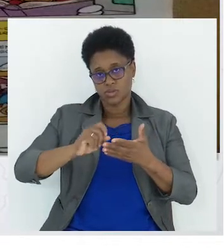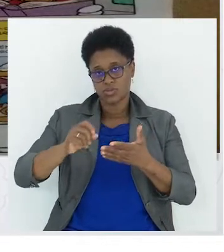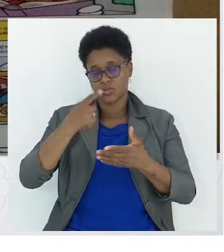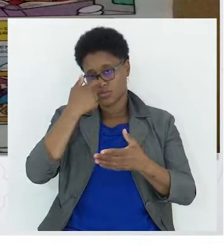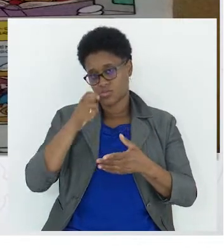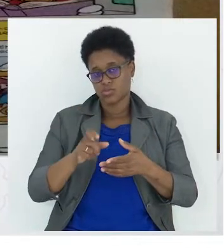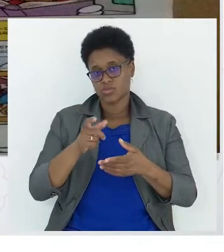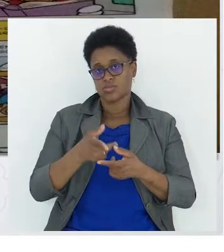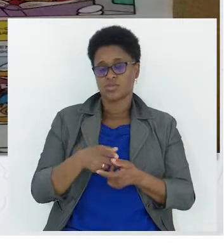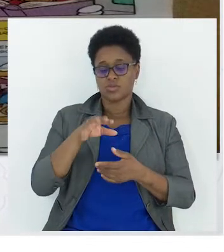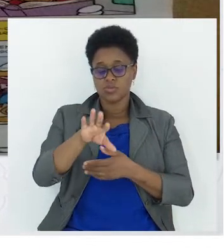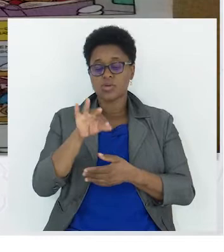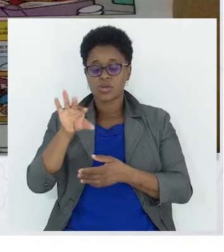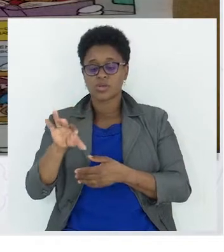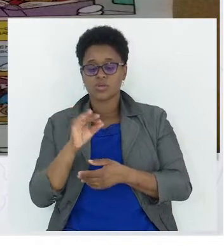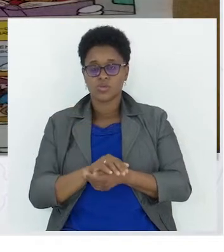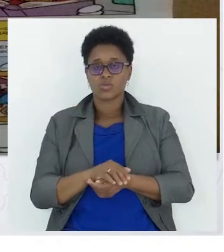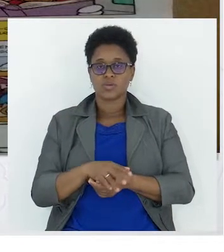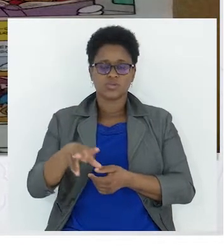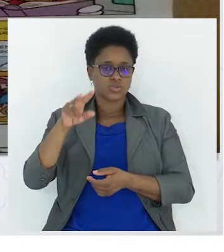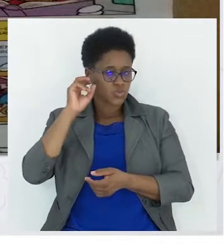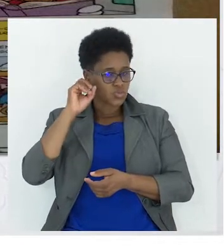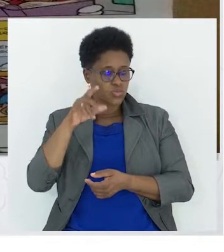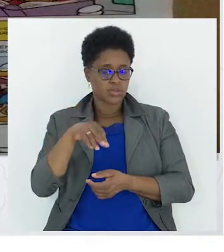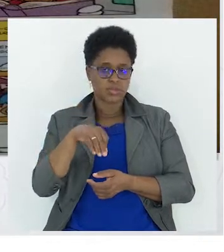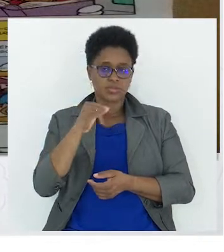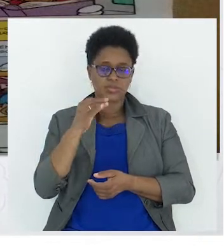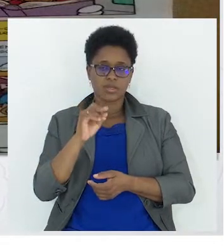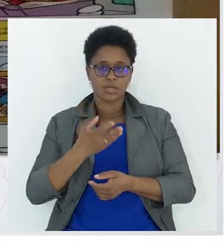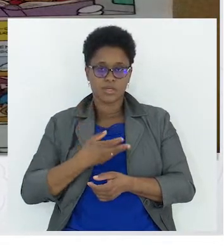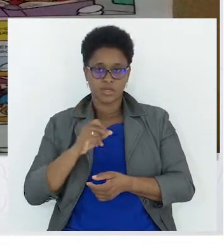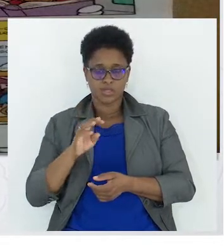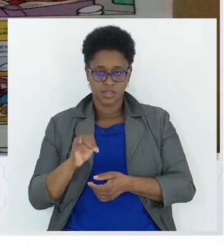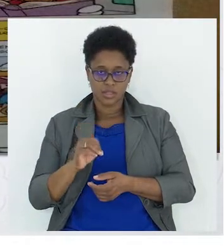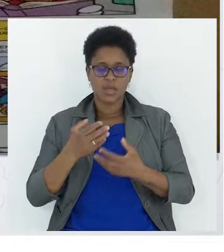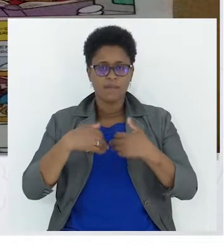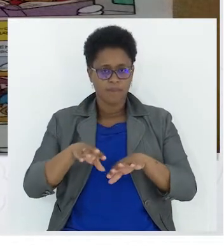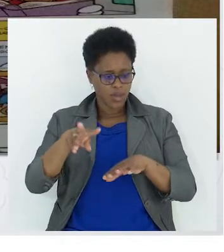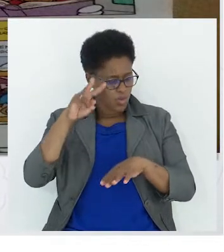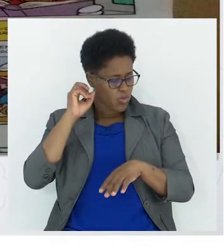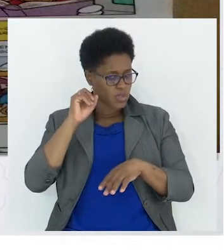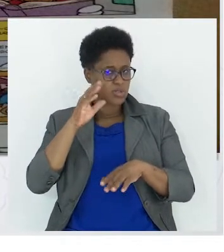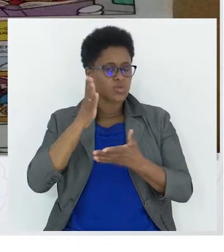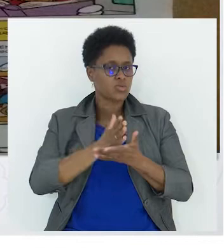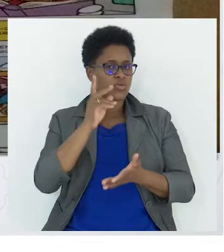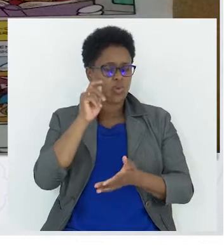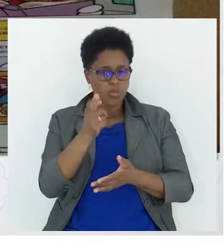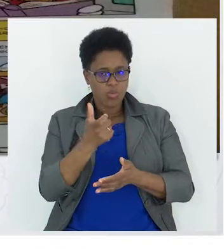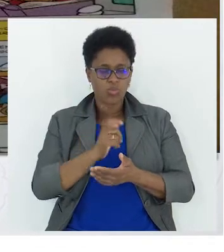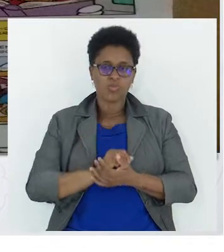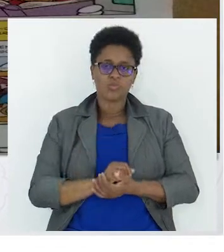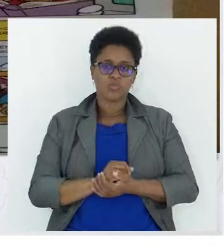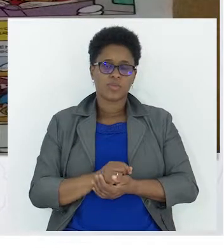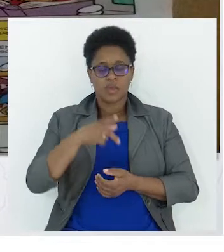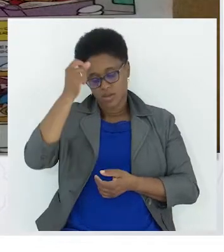é uma recolha de astutas piadas. Mas ouçam só um pouco.